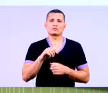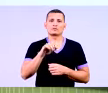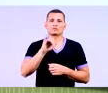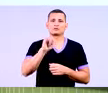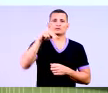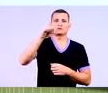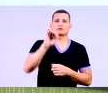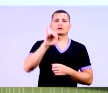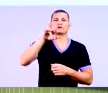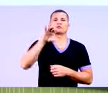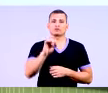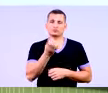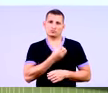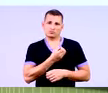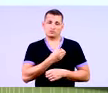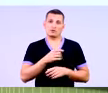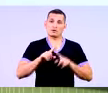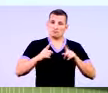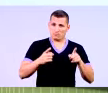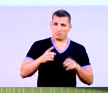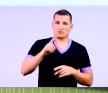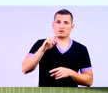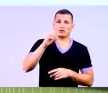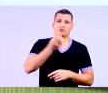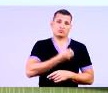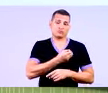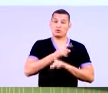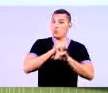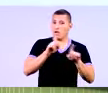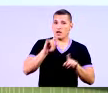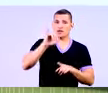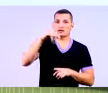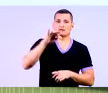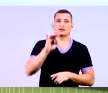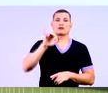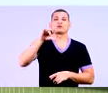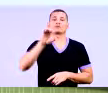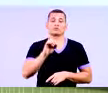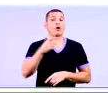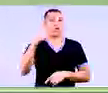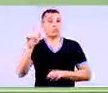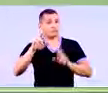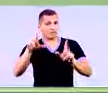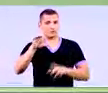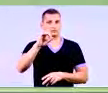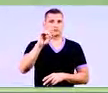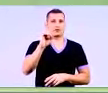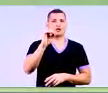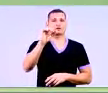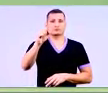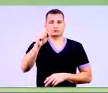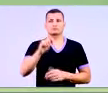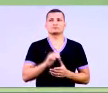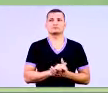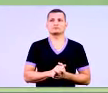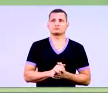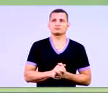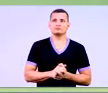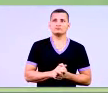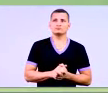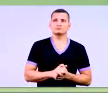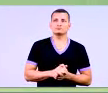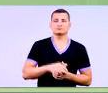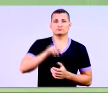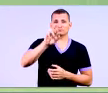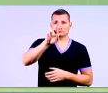já os números que não são inteiras são representados por outros tipos de dados vamos dar mais uma olhada aqui ó tipo real